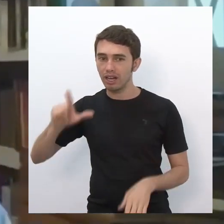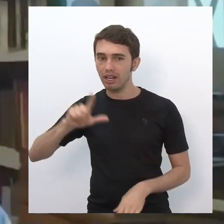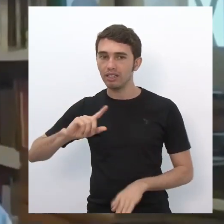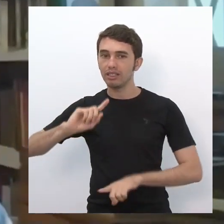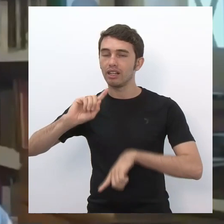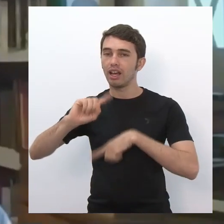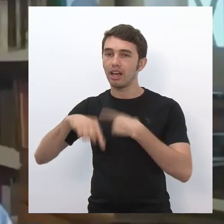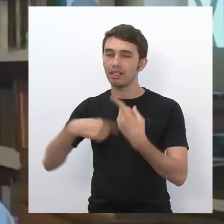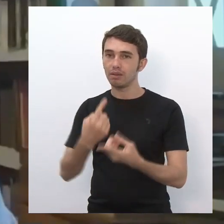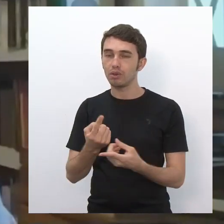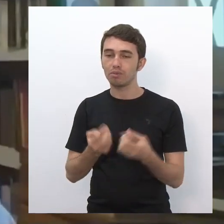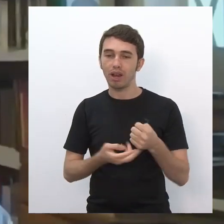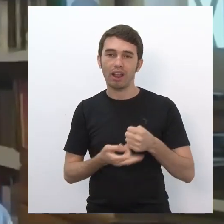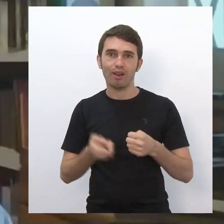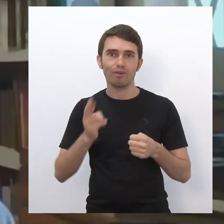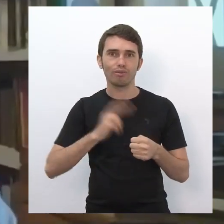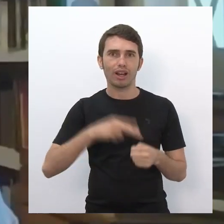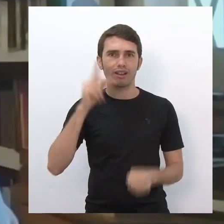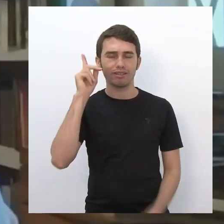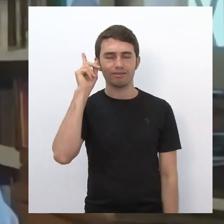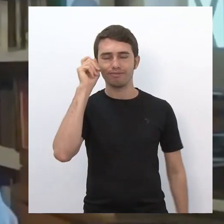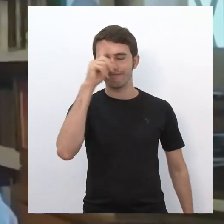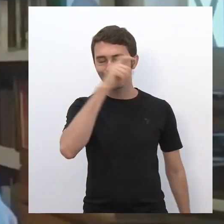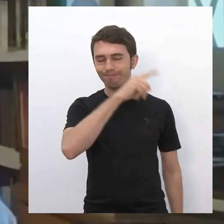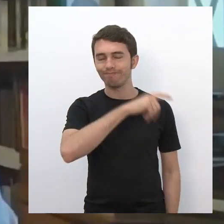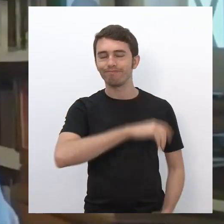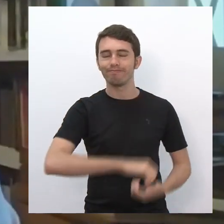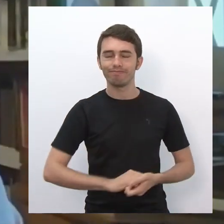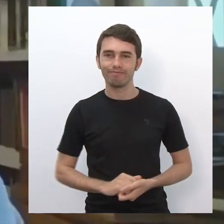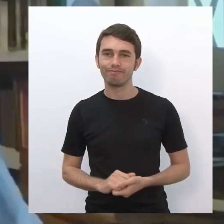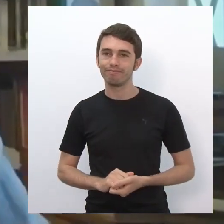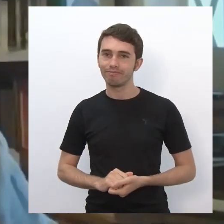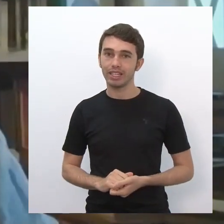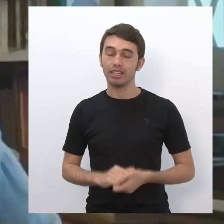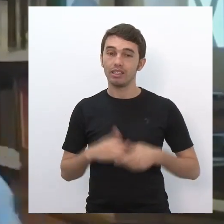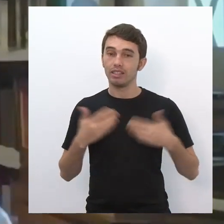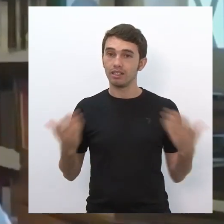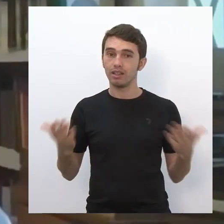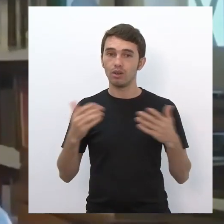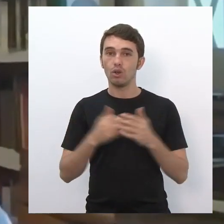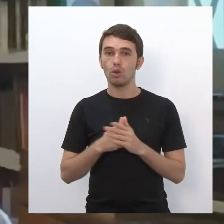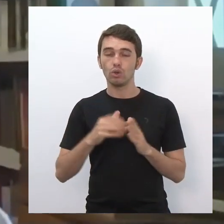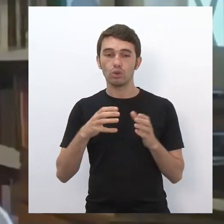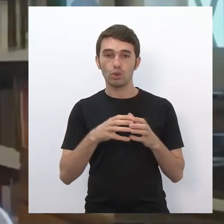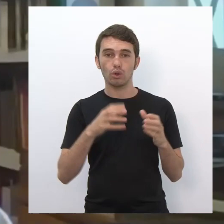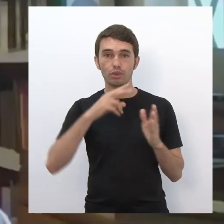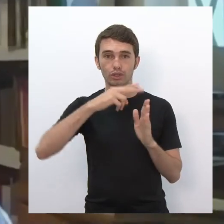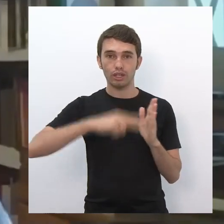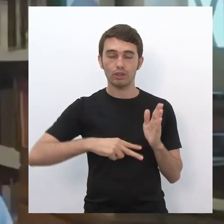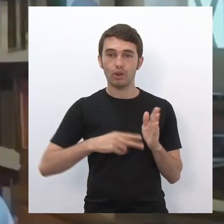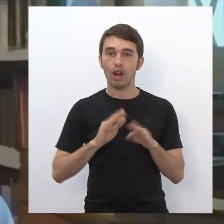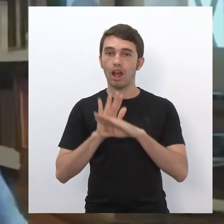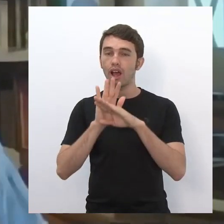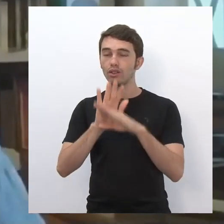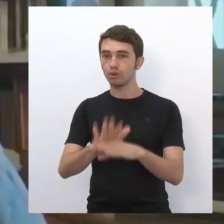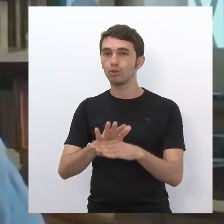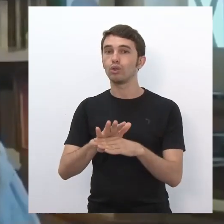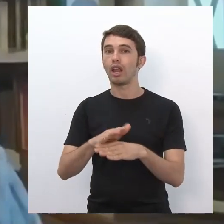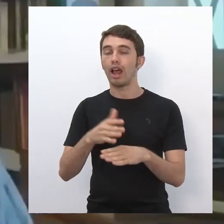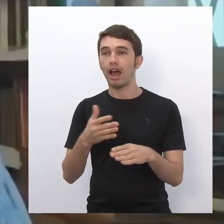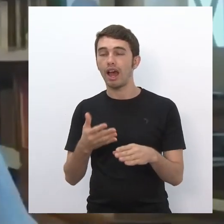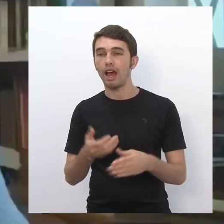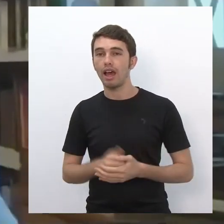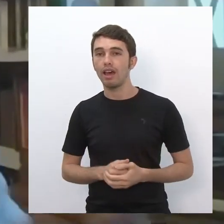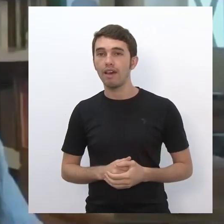para recuperar é muito difícil, né? Então, os clubes de leitura ajudam a trazer,